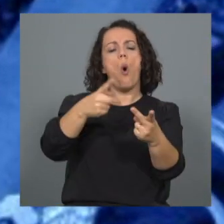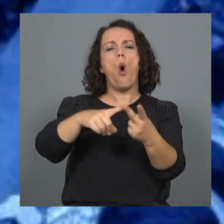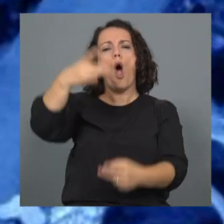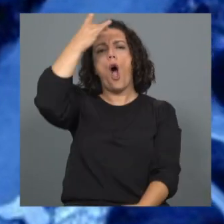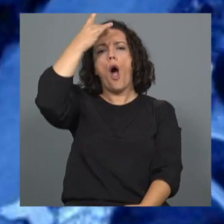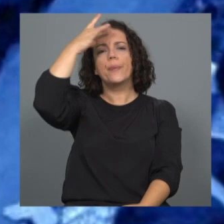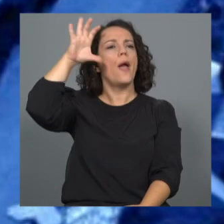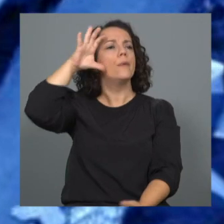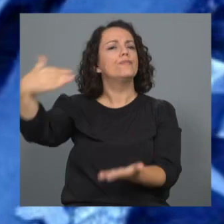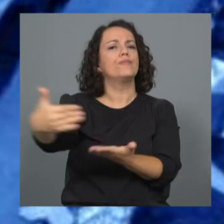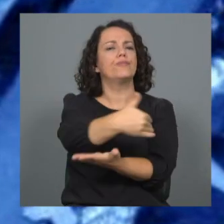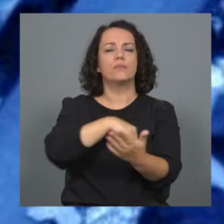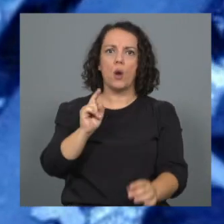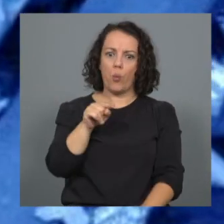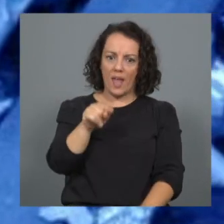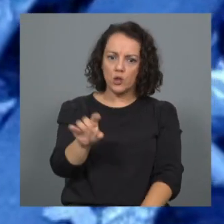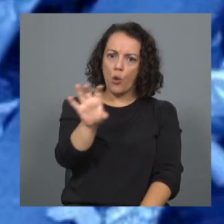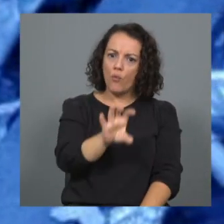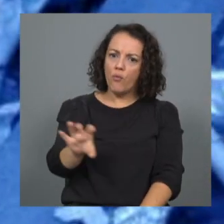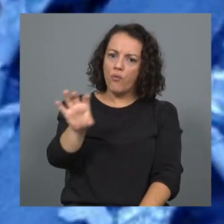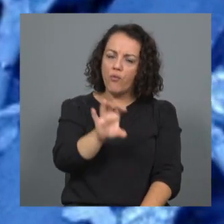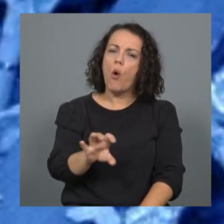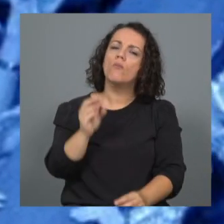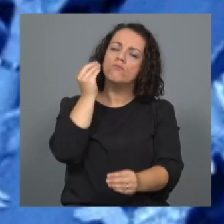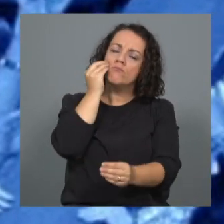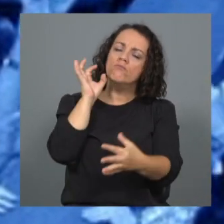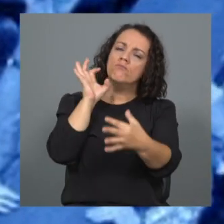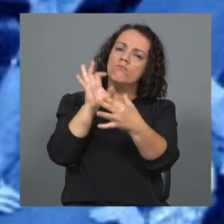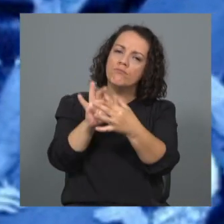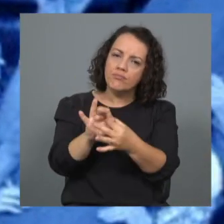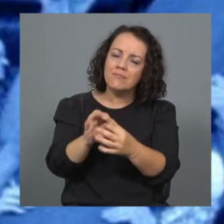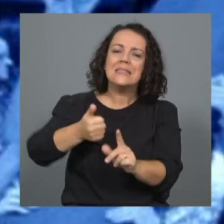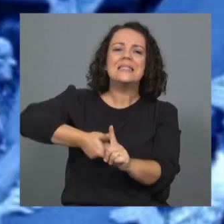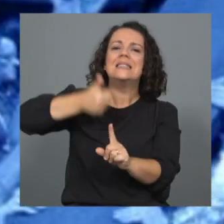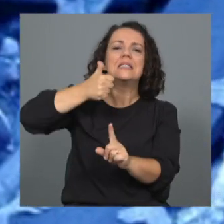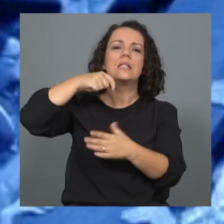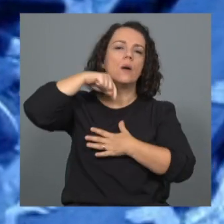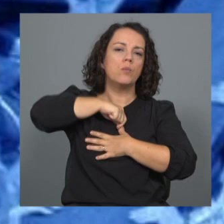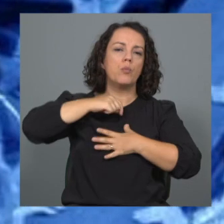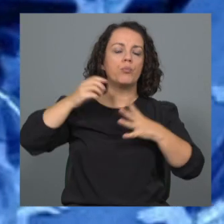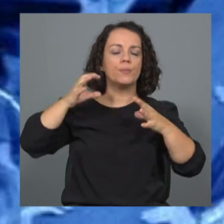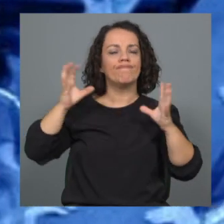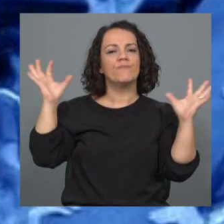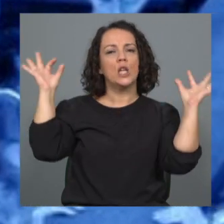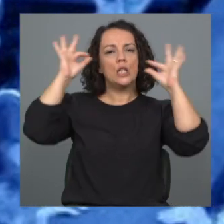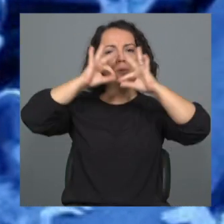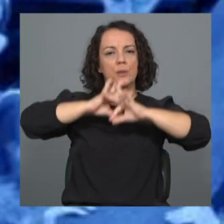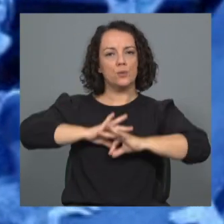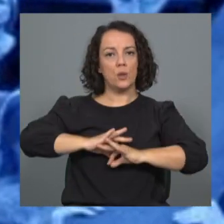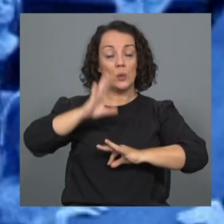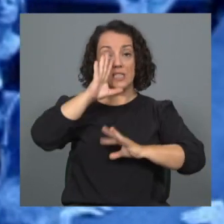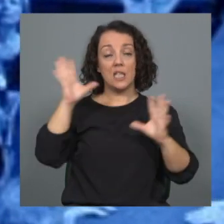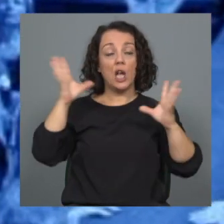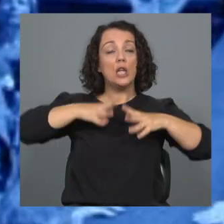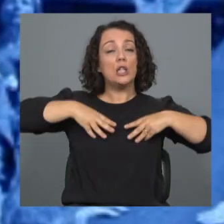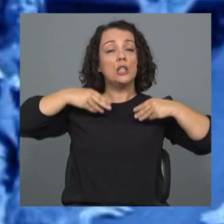um momento eclesial, ou seja, onde o protagonista deve ser o Espírito Santo. E, portanto, se não houver Espírito Santo, não há sínodo. E